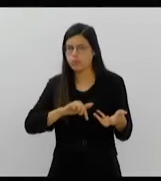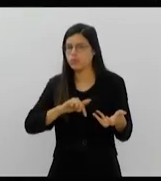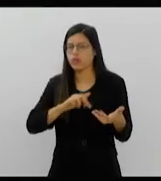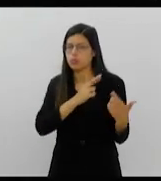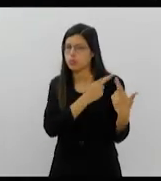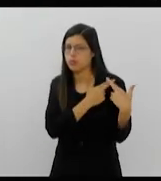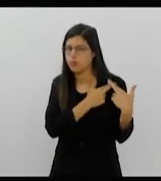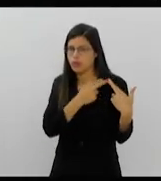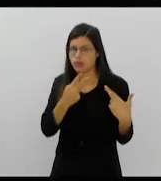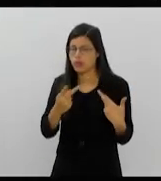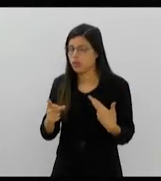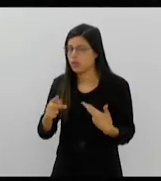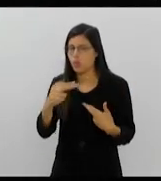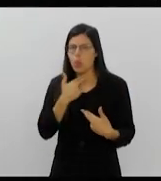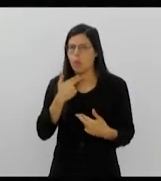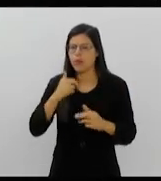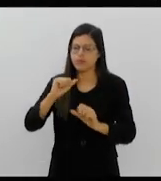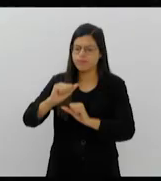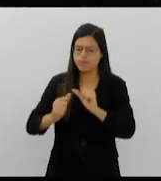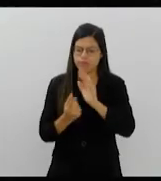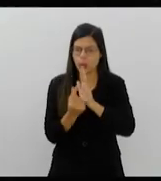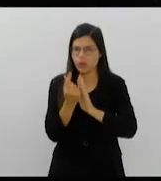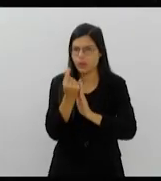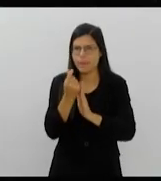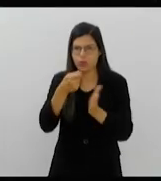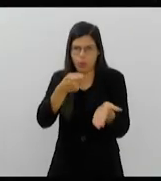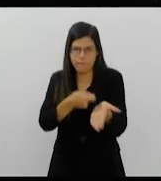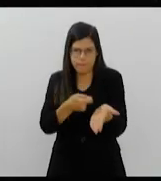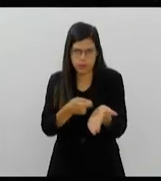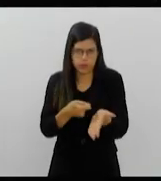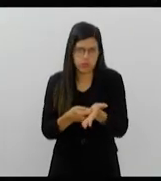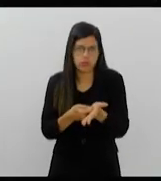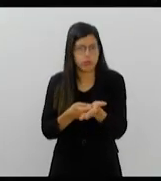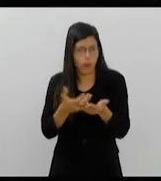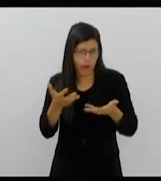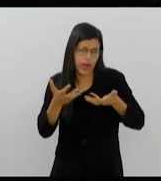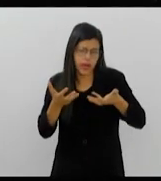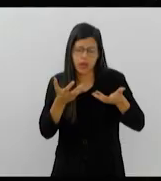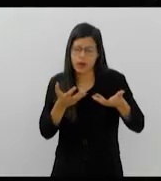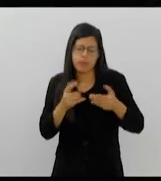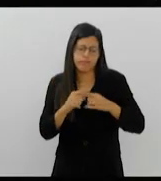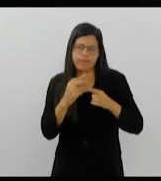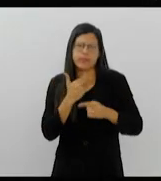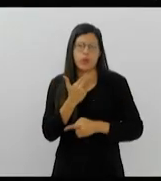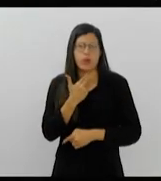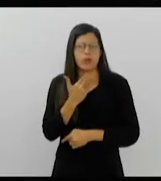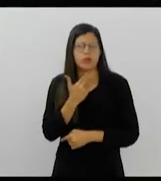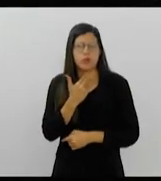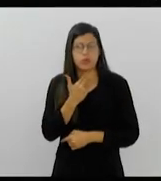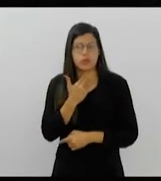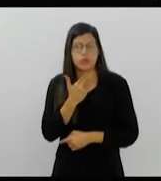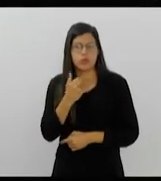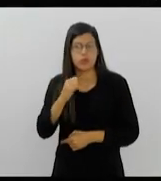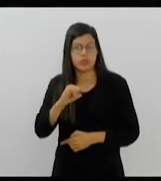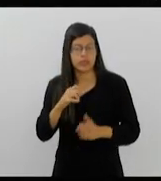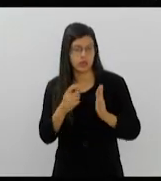posso transformar o orçamento em orçamento impositivo, como eu gostaria de ser. Porque se o orçamento